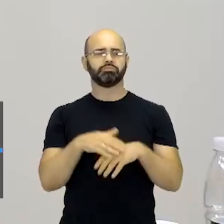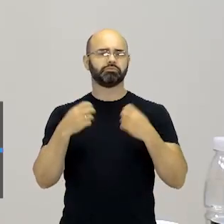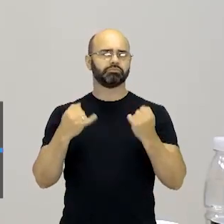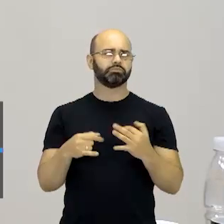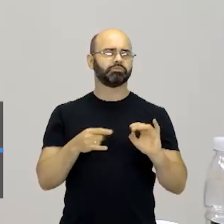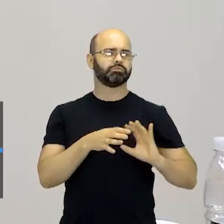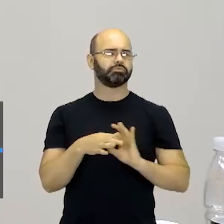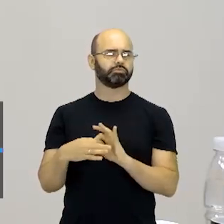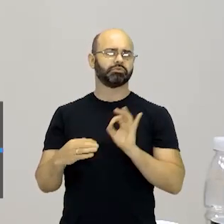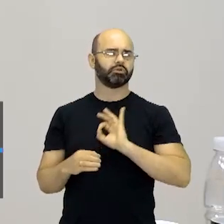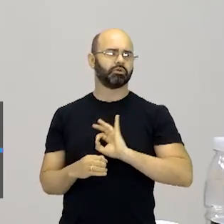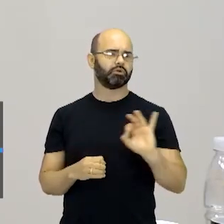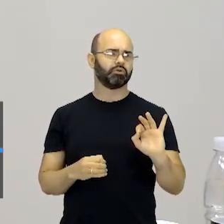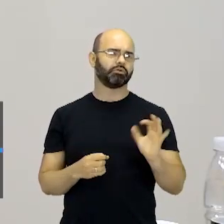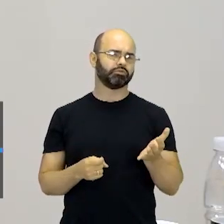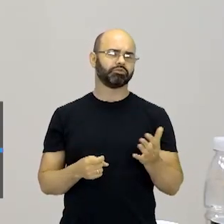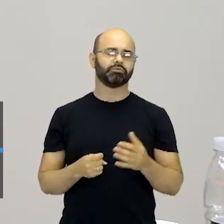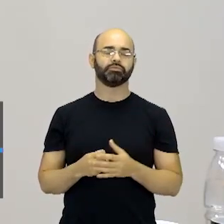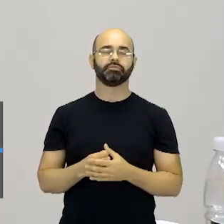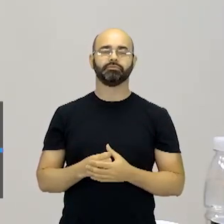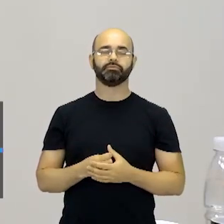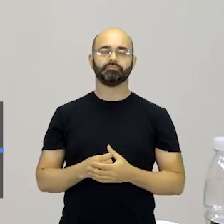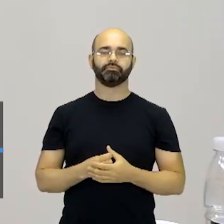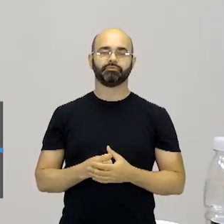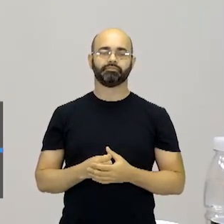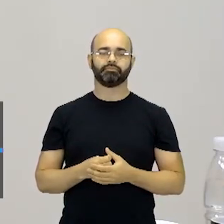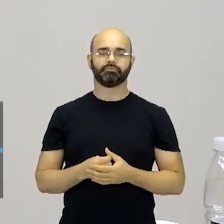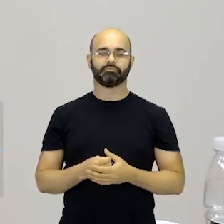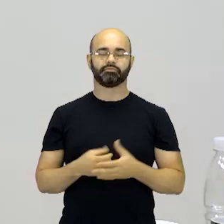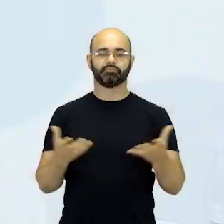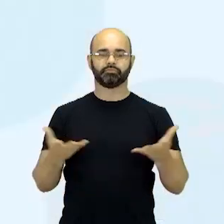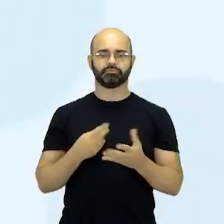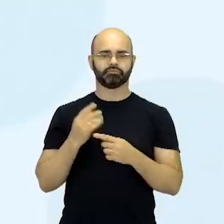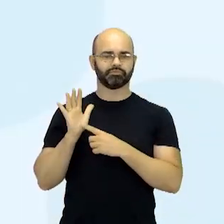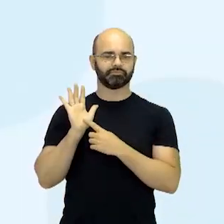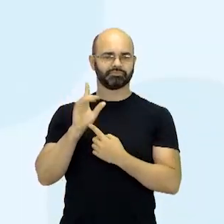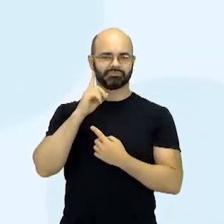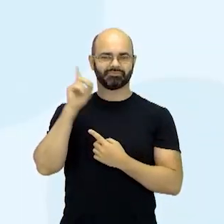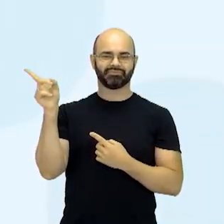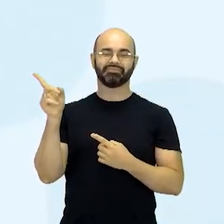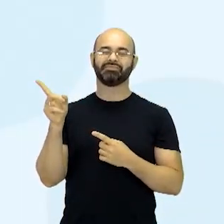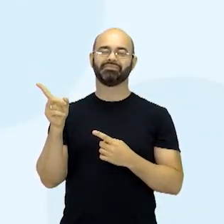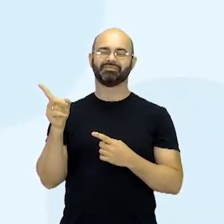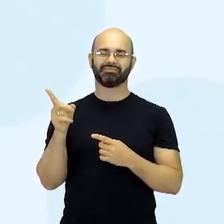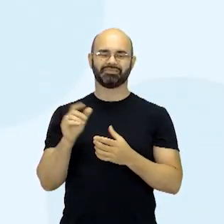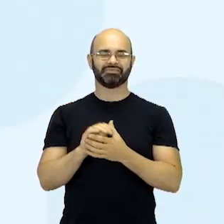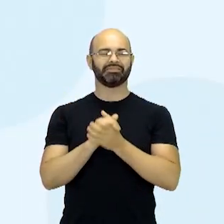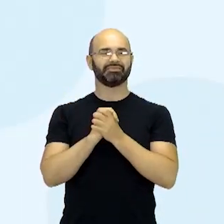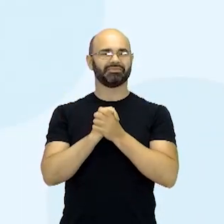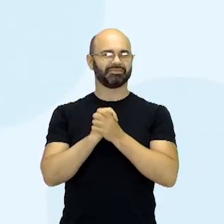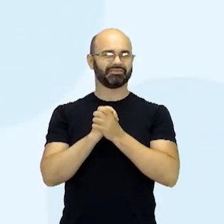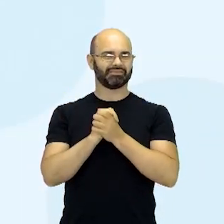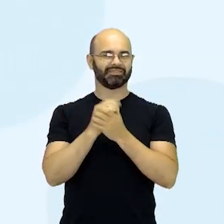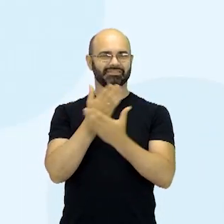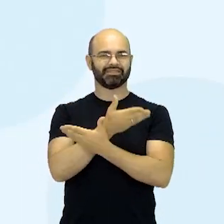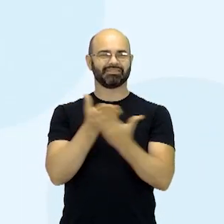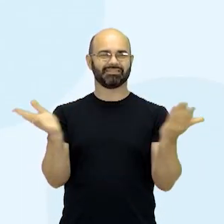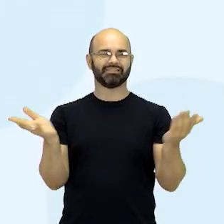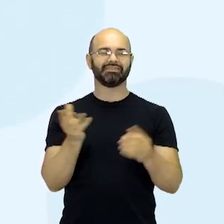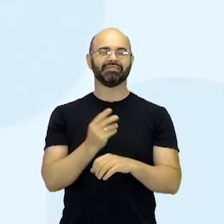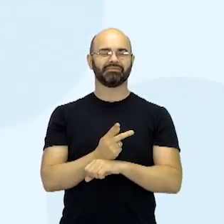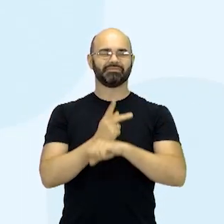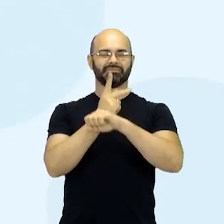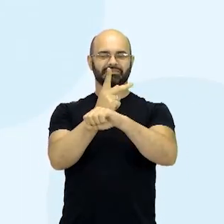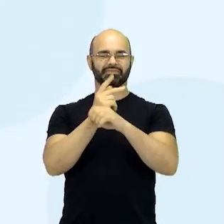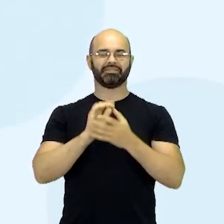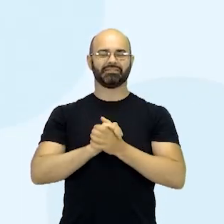então olha, para eles aí eu separei. Vamos lá, se aparece. Um troféuzinho. Vamos lá, ó. Parabéns para vocês